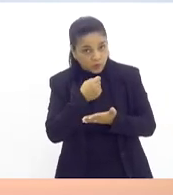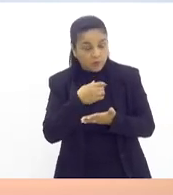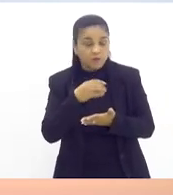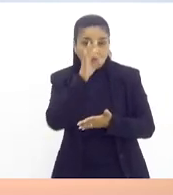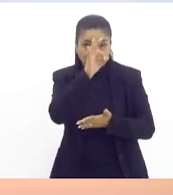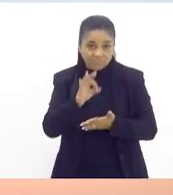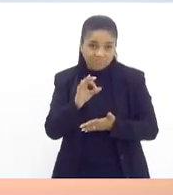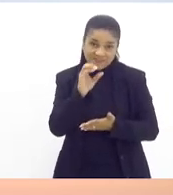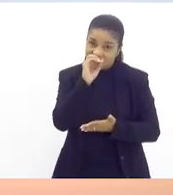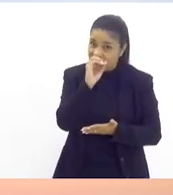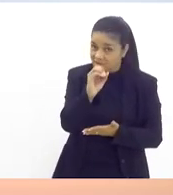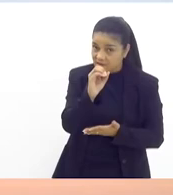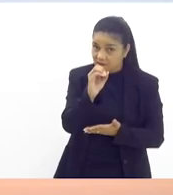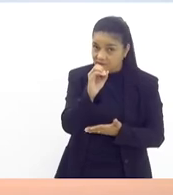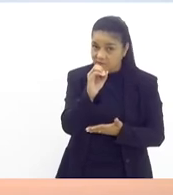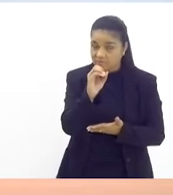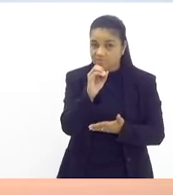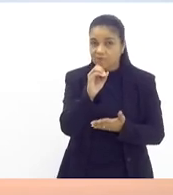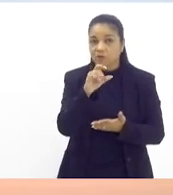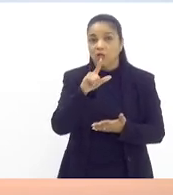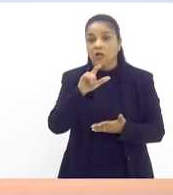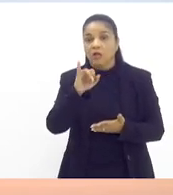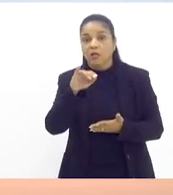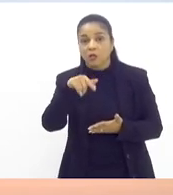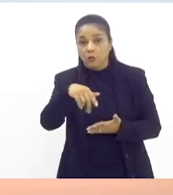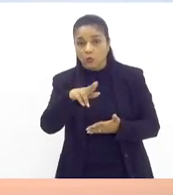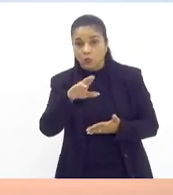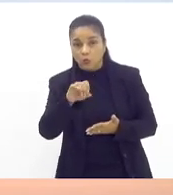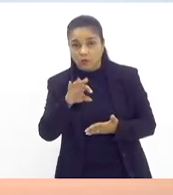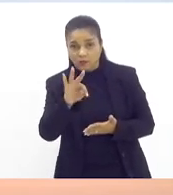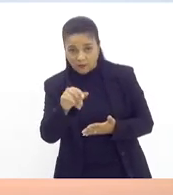zero, até menor do que a alíquota de 50%.